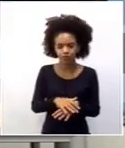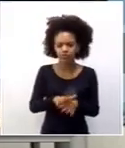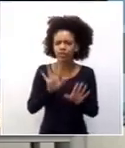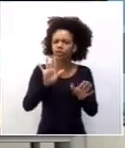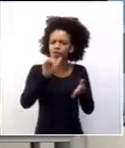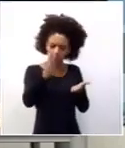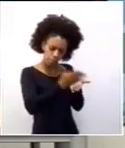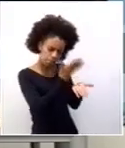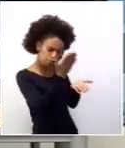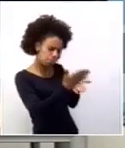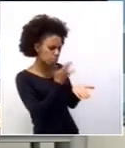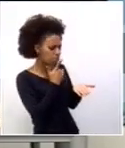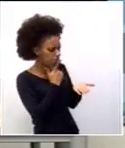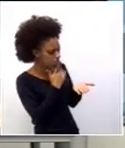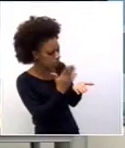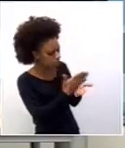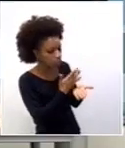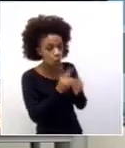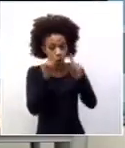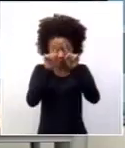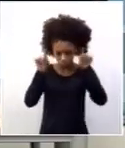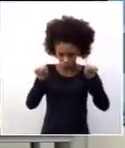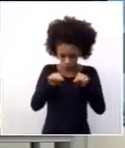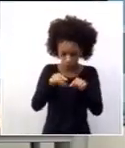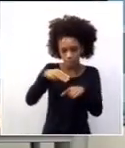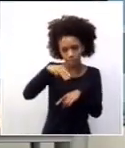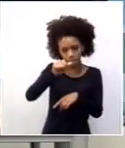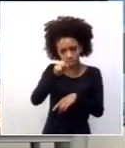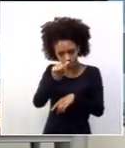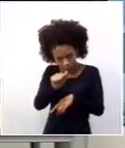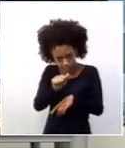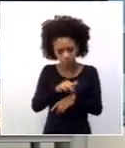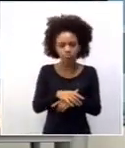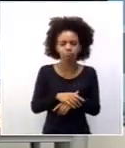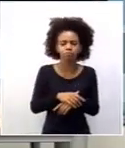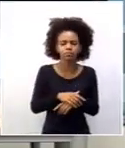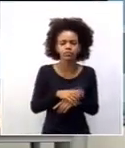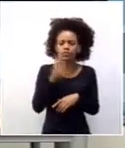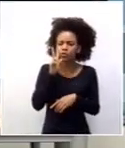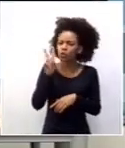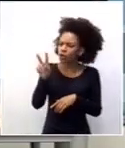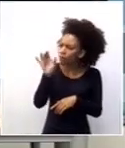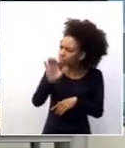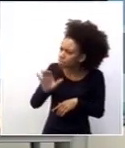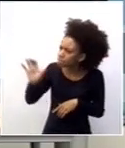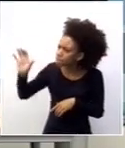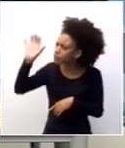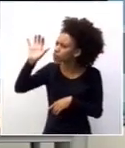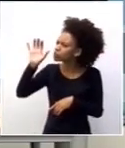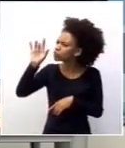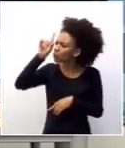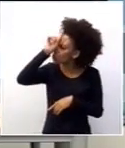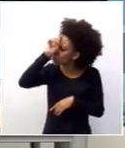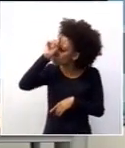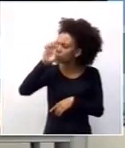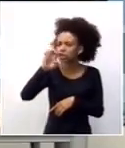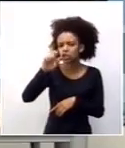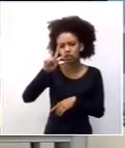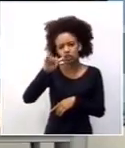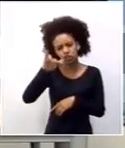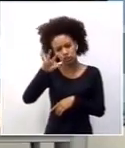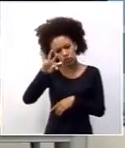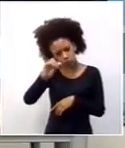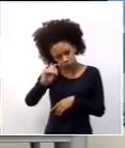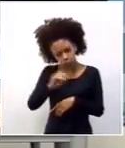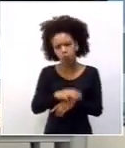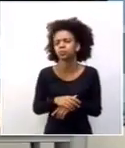livro, gente, procura aí um mapa, tá? Se vocês pegarem e olharem ali a região que vai do Egito, passa ali da região onde